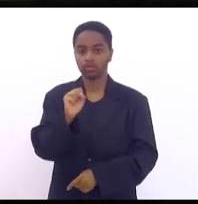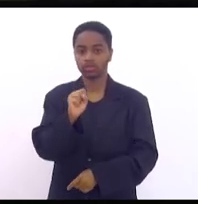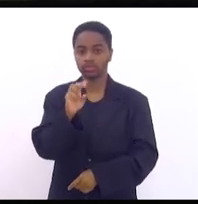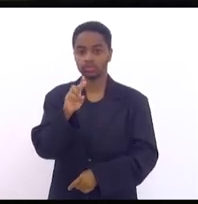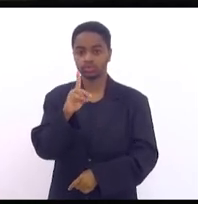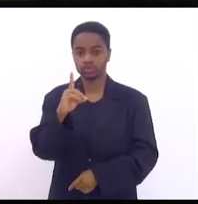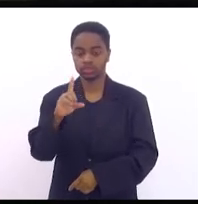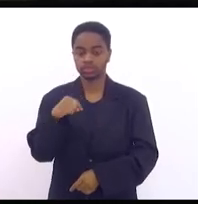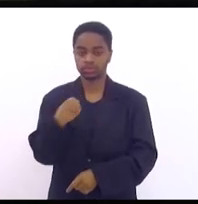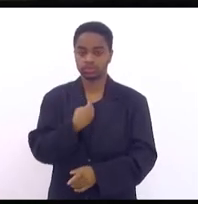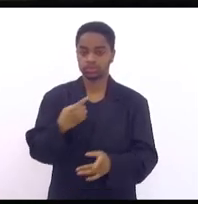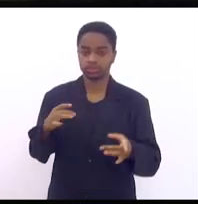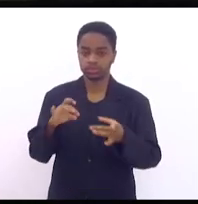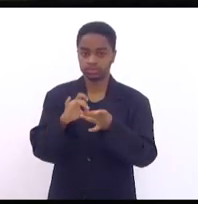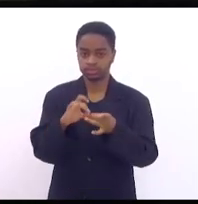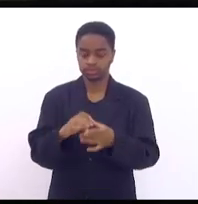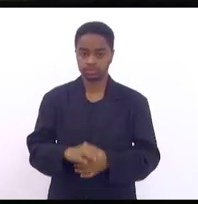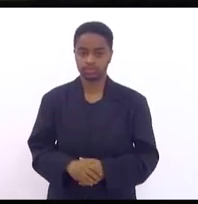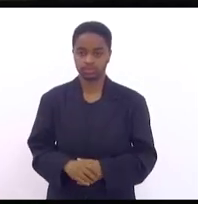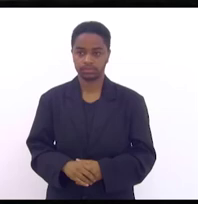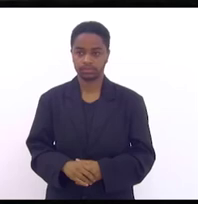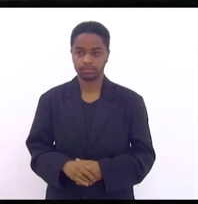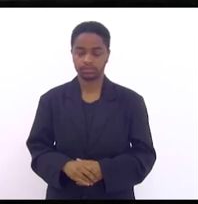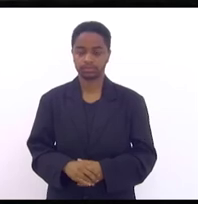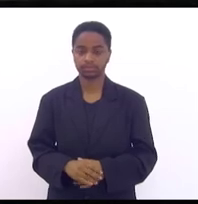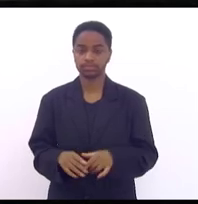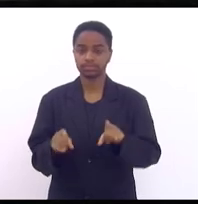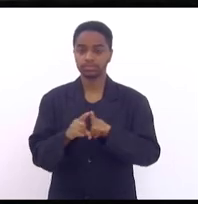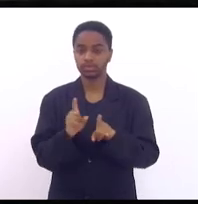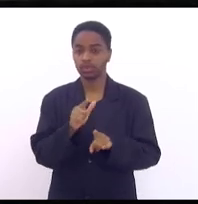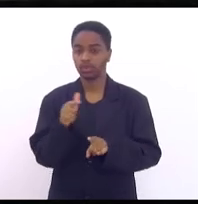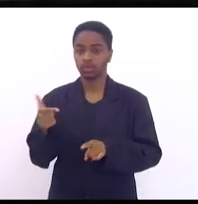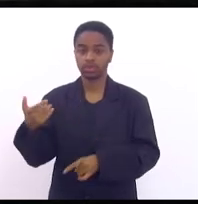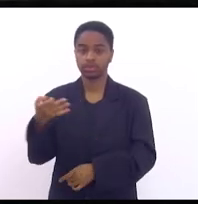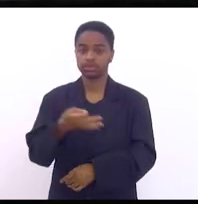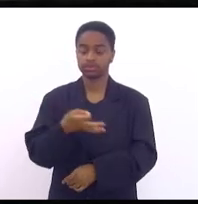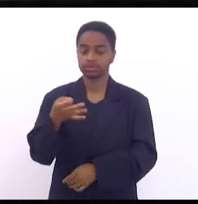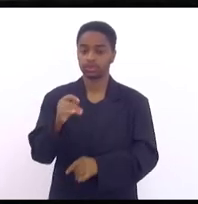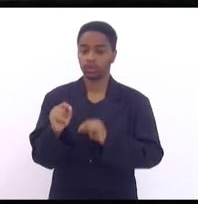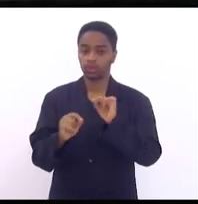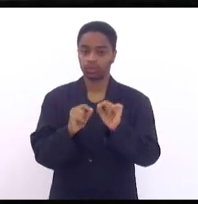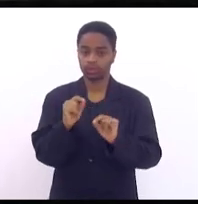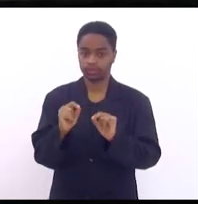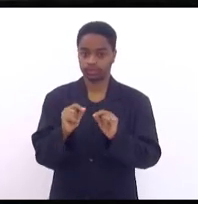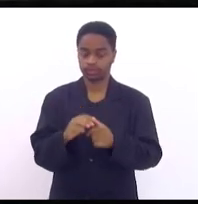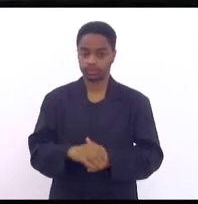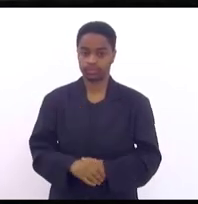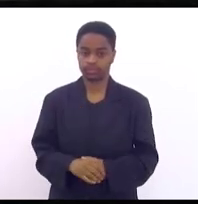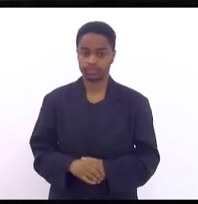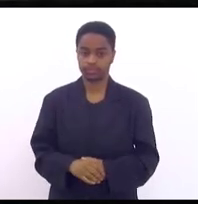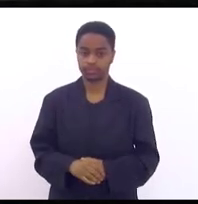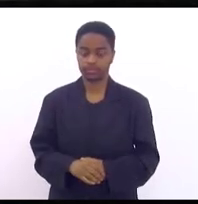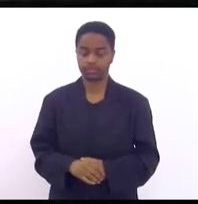faz parte o Rio de Janeiro. Outra certeza que tenho é que